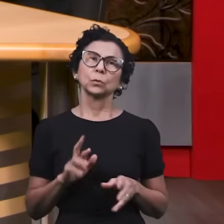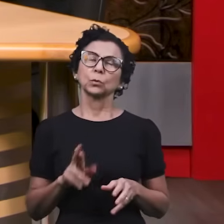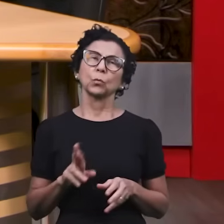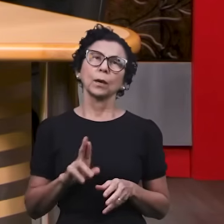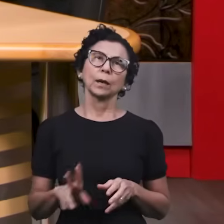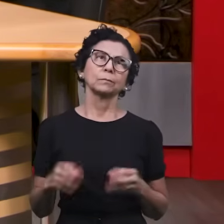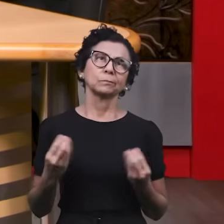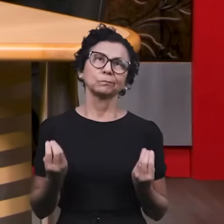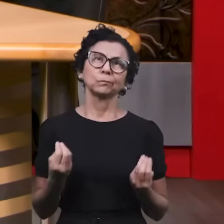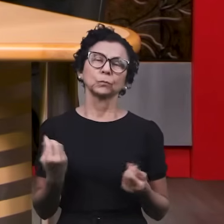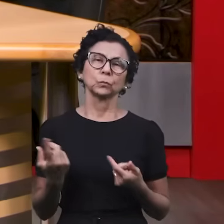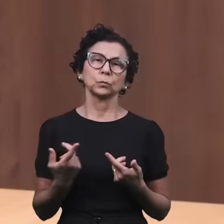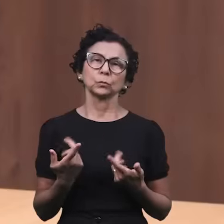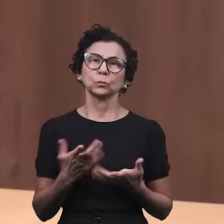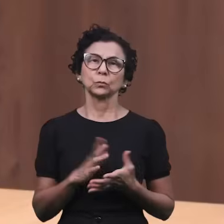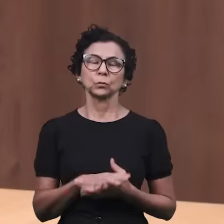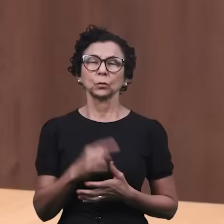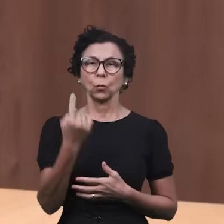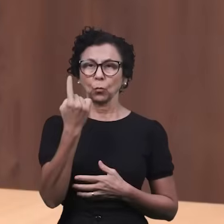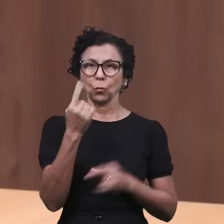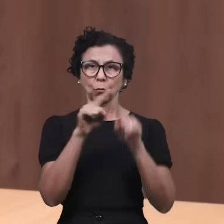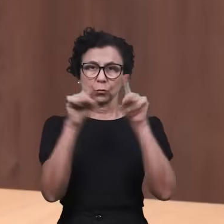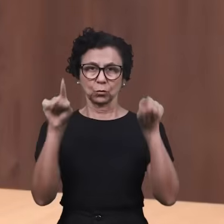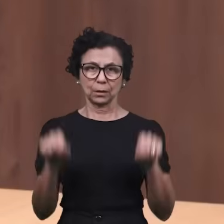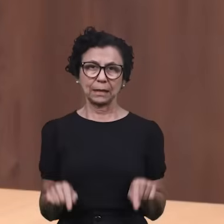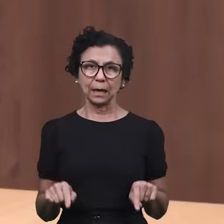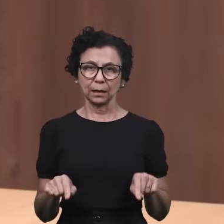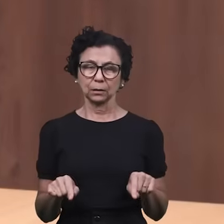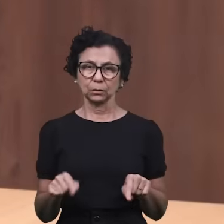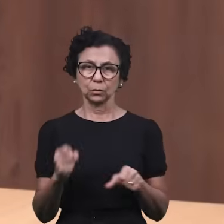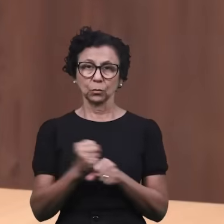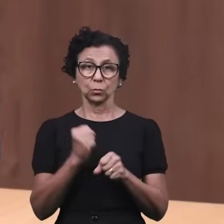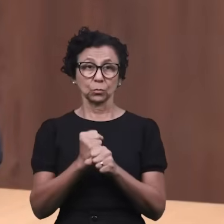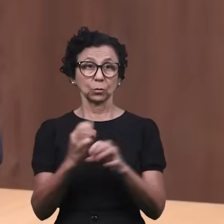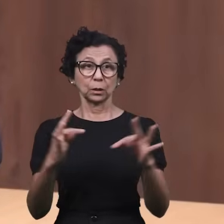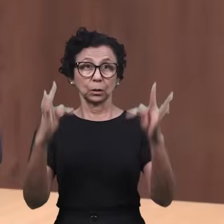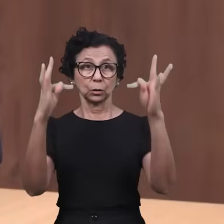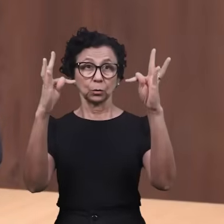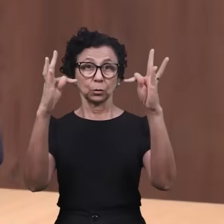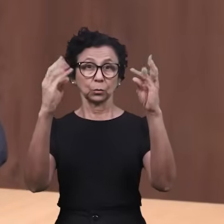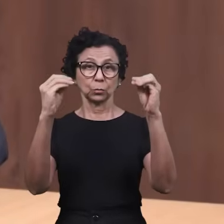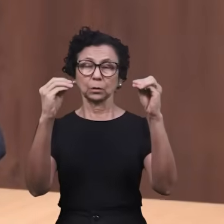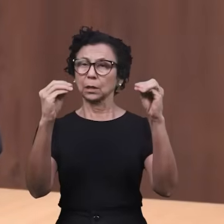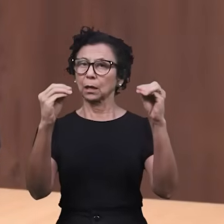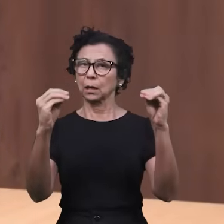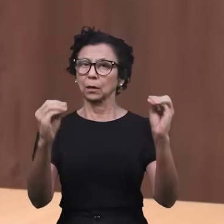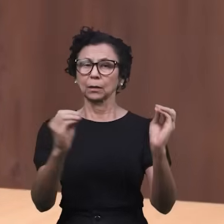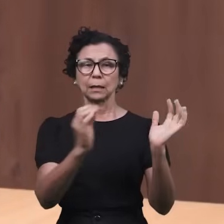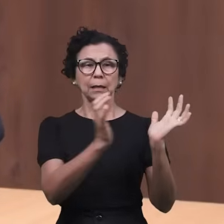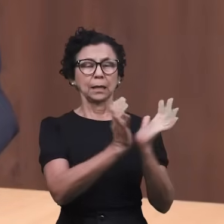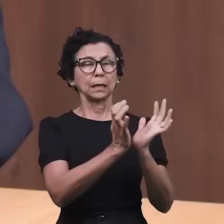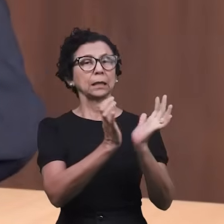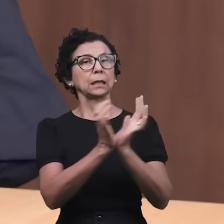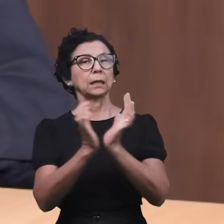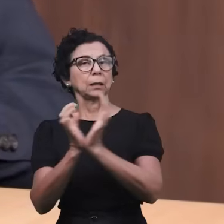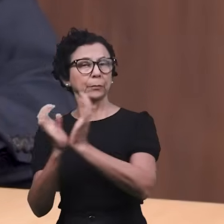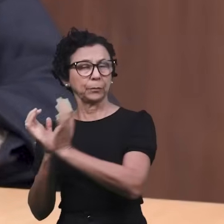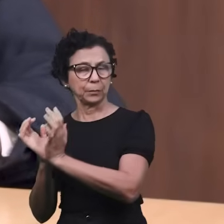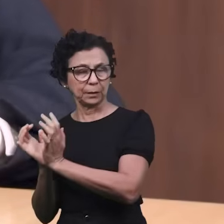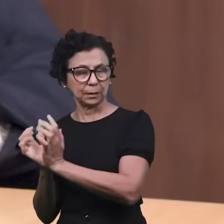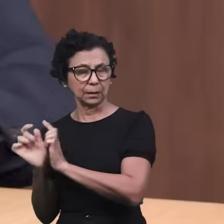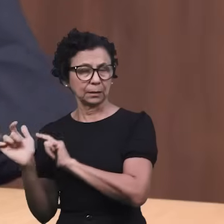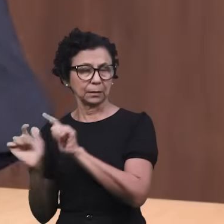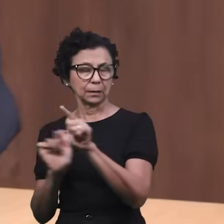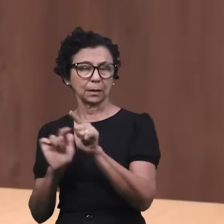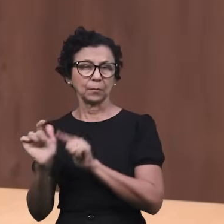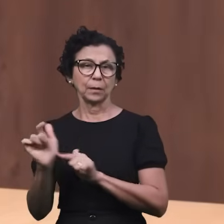Não é um funcionário só que faz tudo. Você tem equipes, né? Tem uma equipe que trabalha na